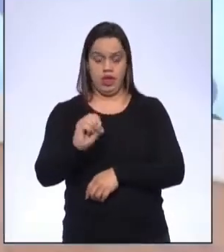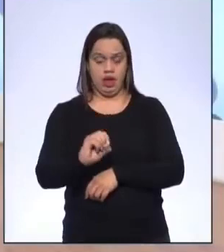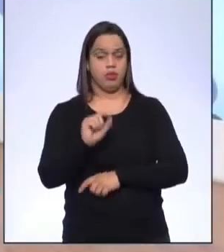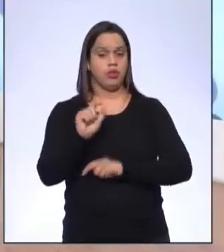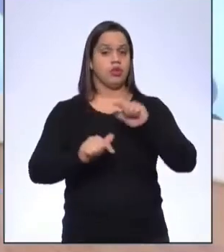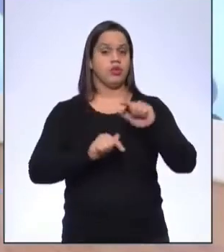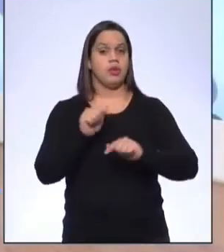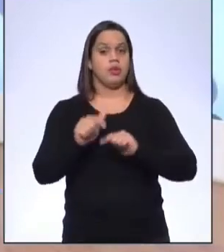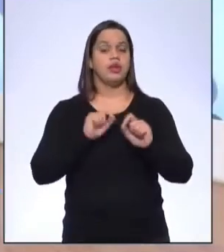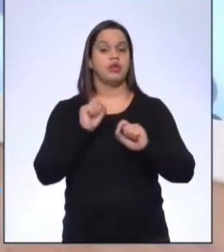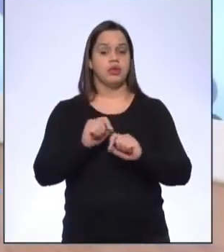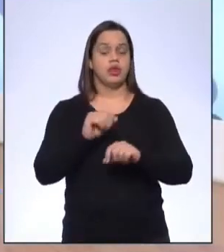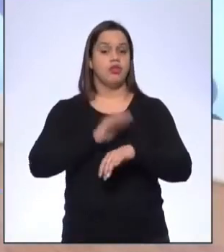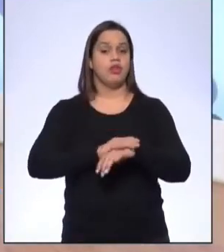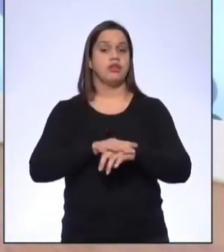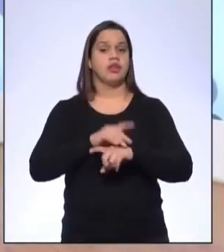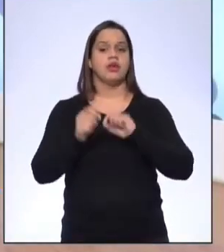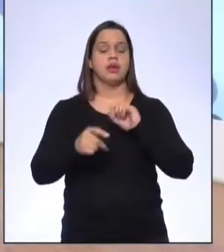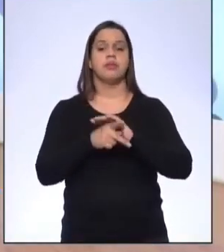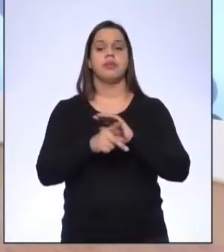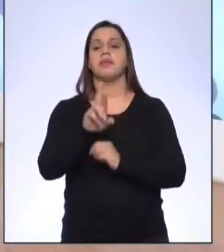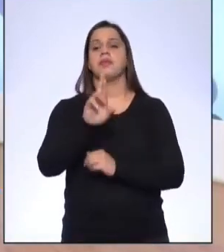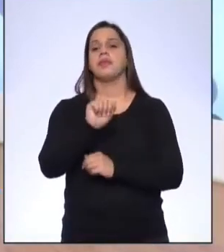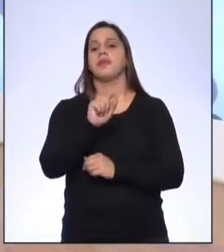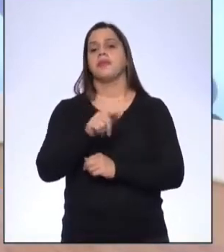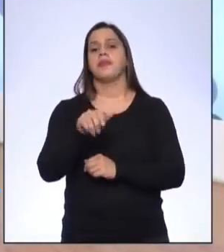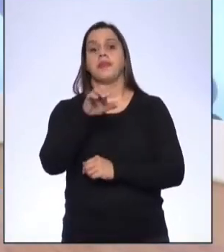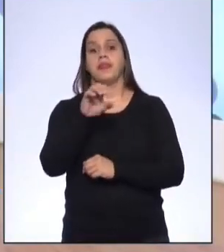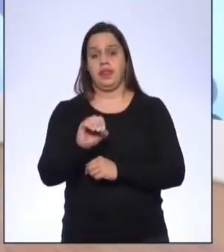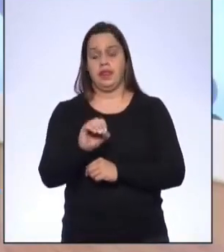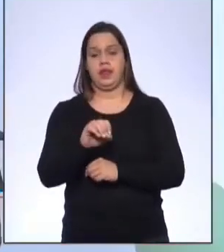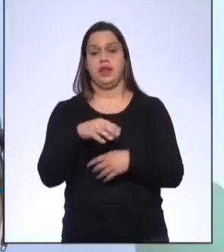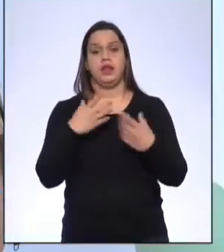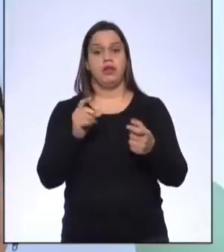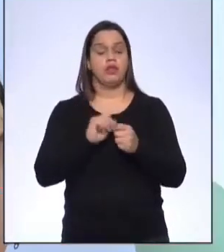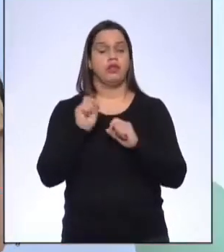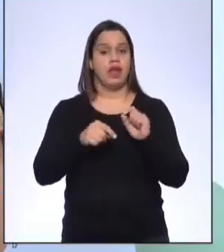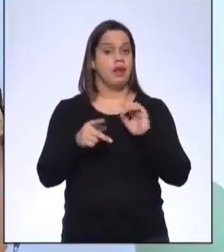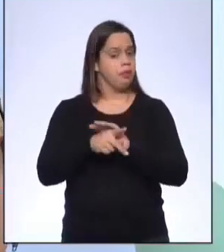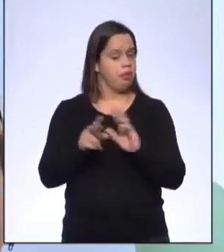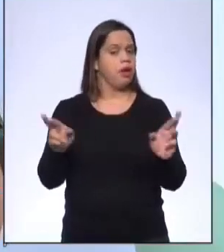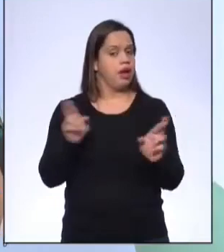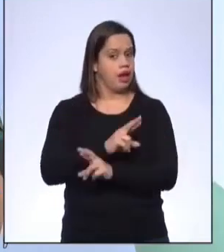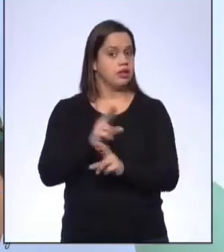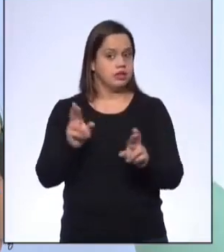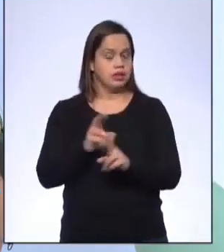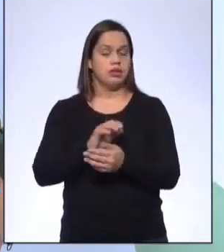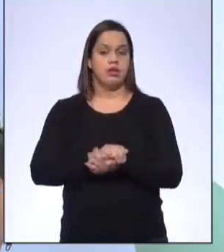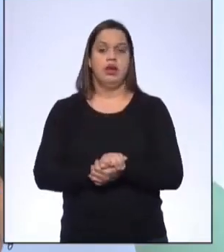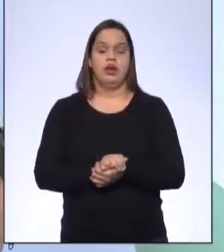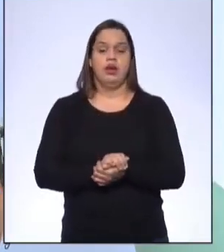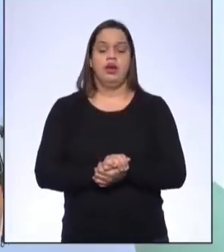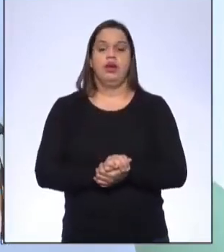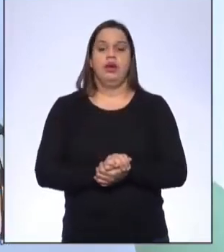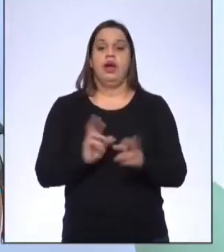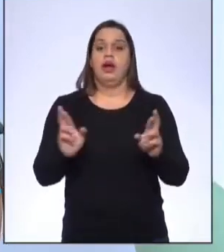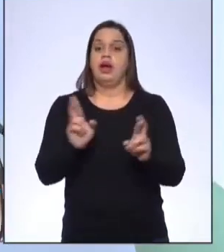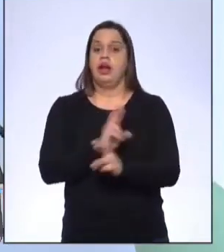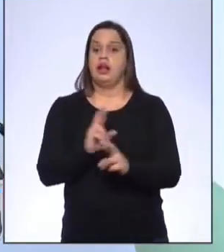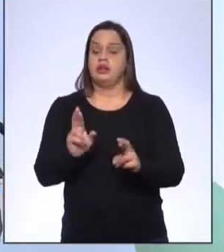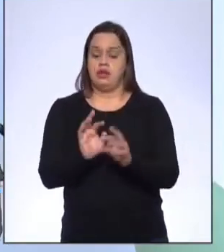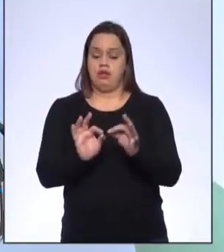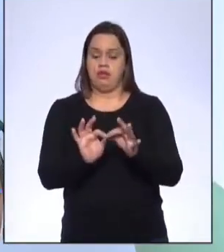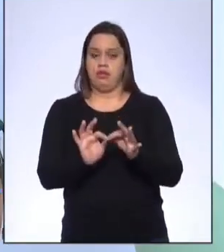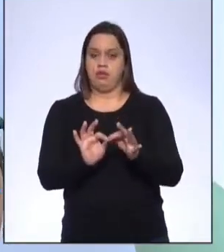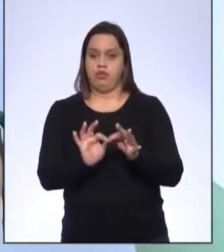é isso mesmo. Nós temos aqui a relação, porque a razão ela também é uma relação. Sim. A relação entre a